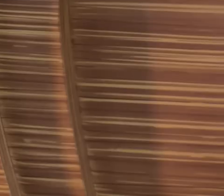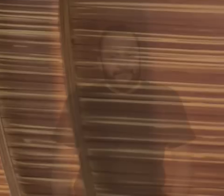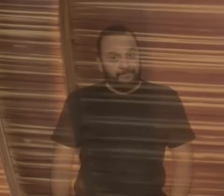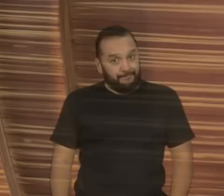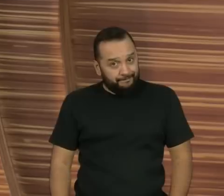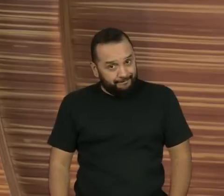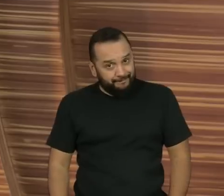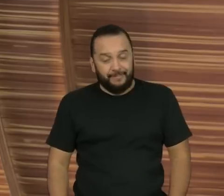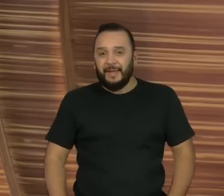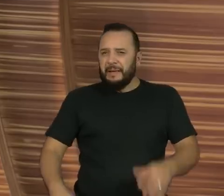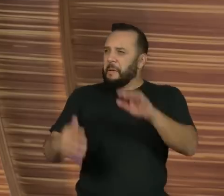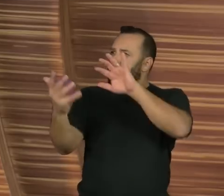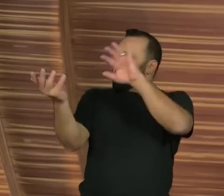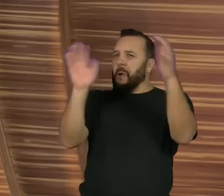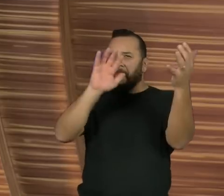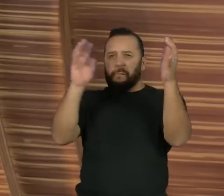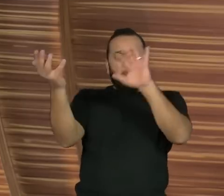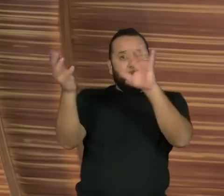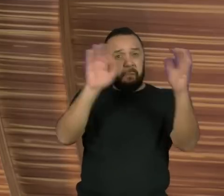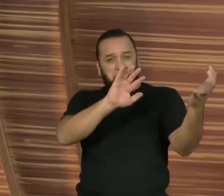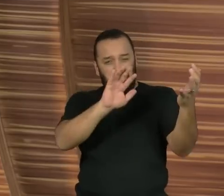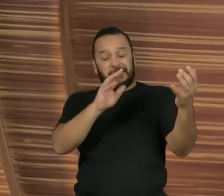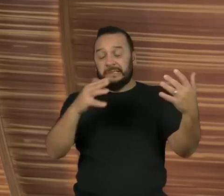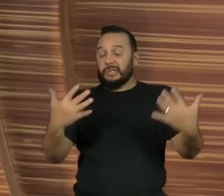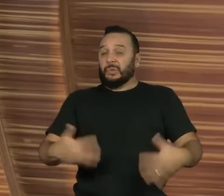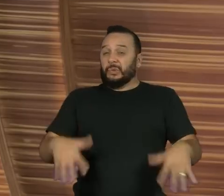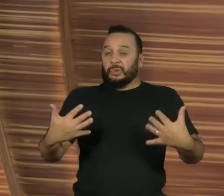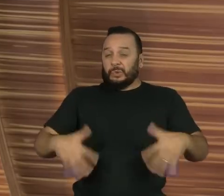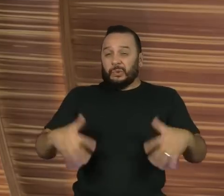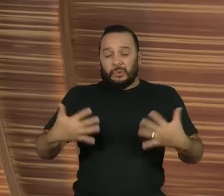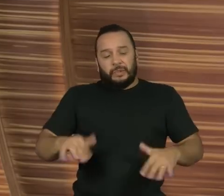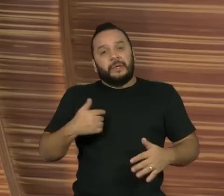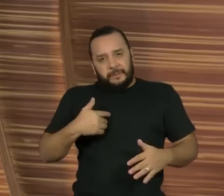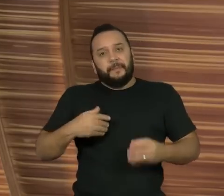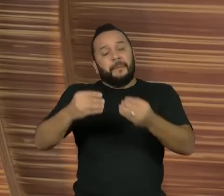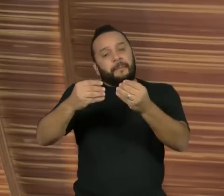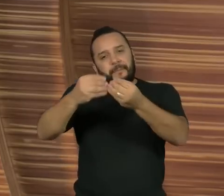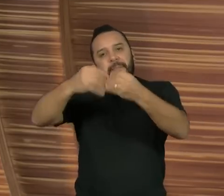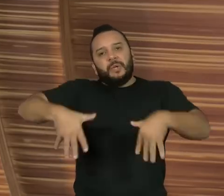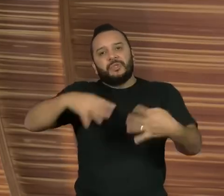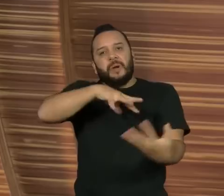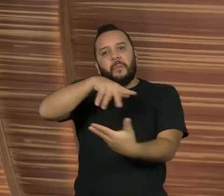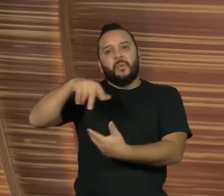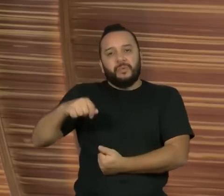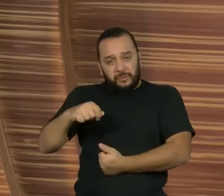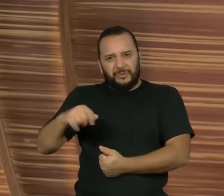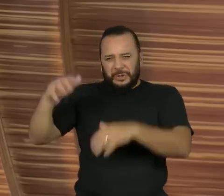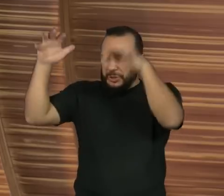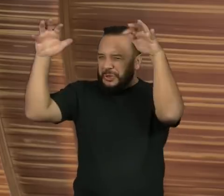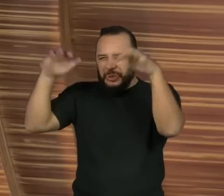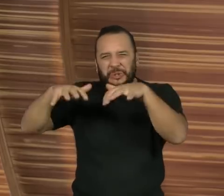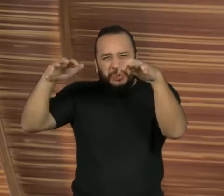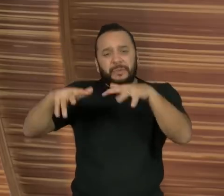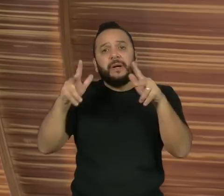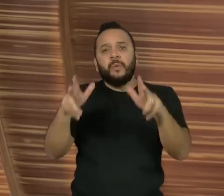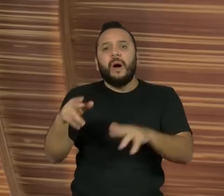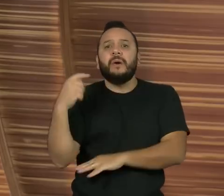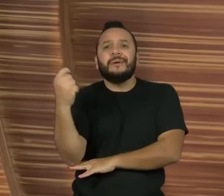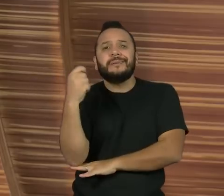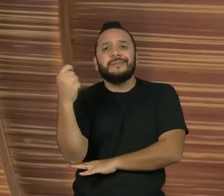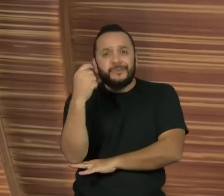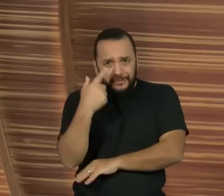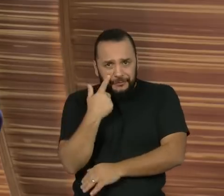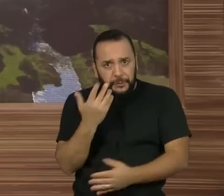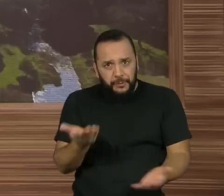Os eventos climáticos extremos vêm provocando graves impactos no mundo todo, como as fortes chuvas que atingiram o Rio Grande